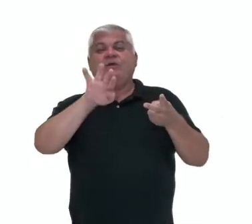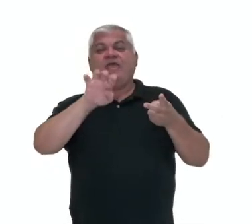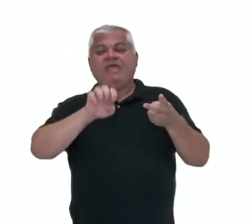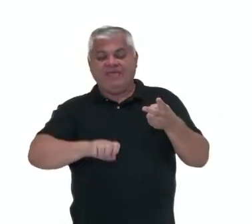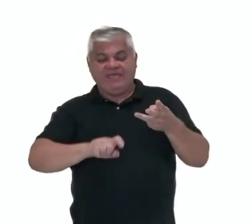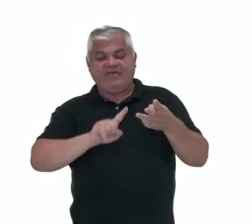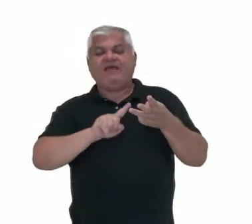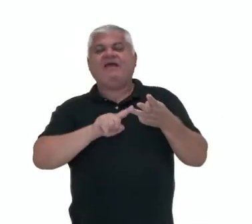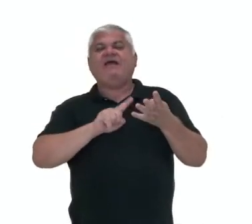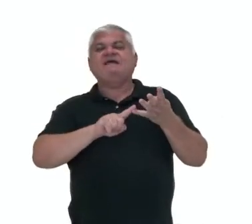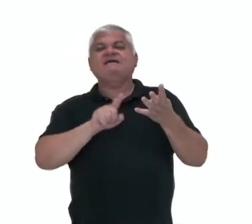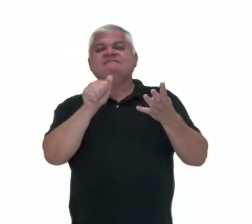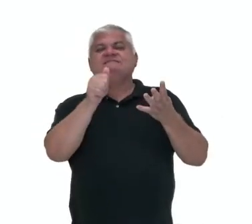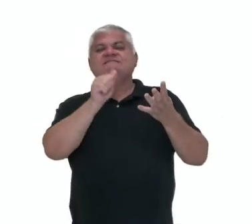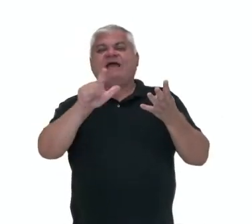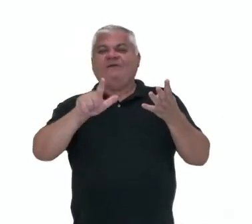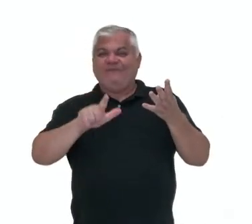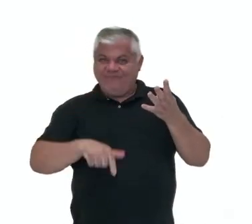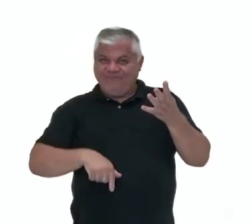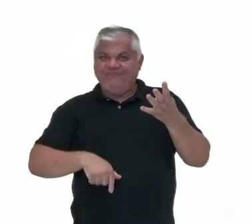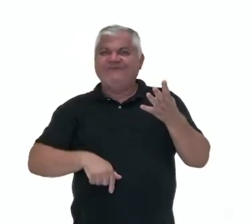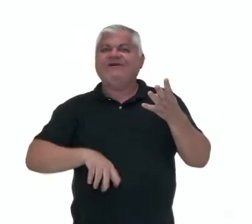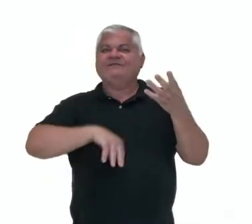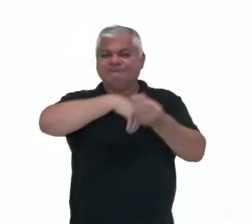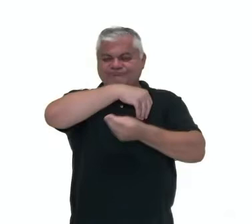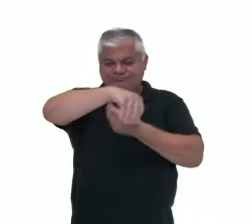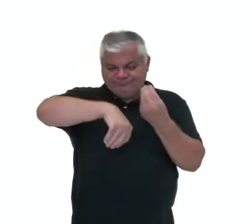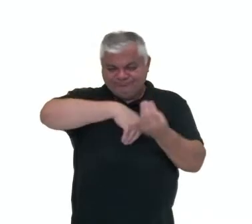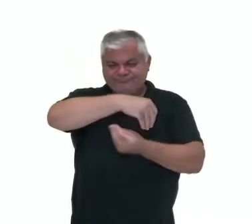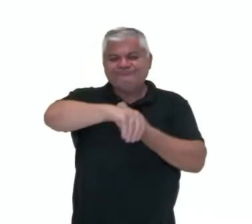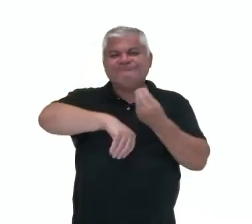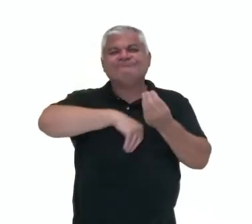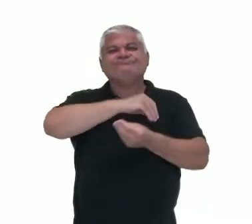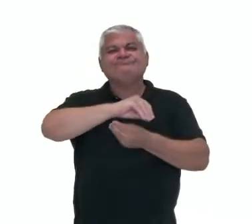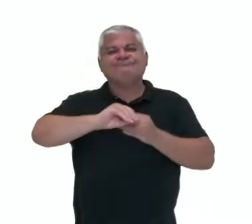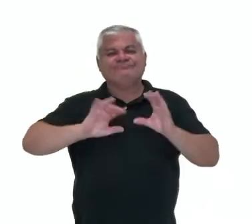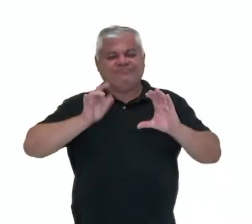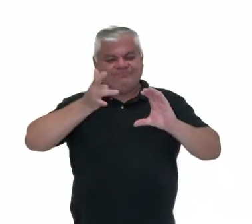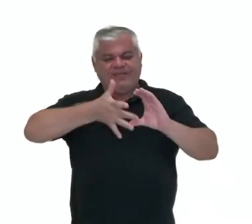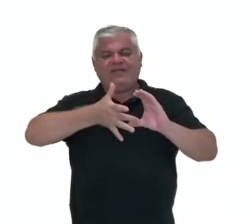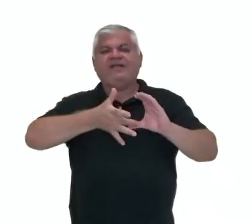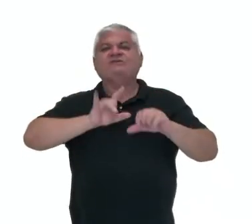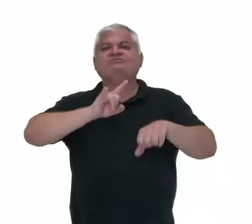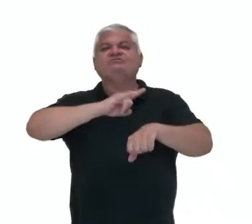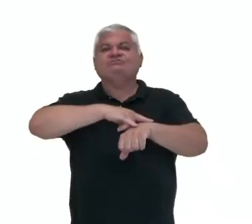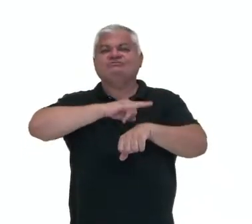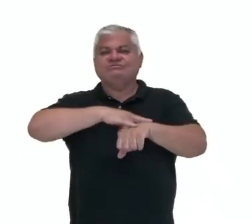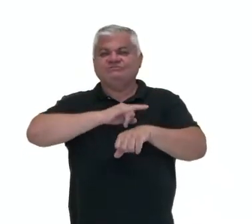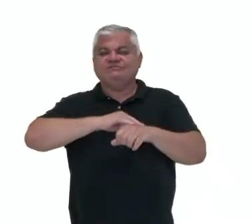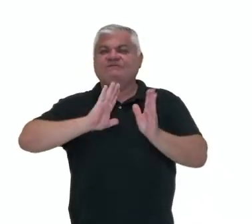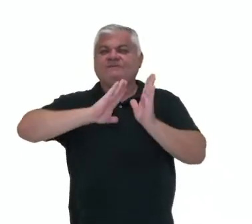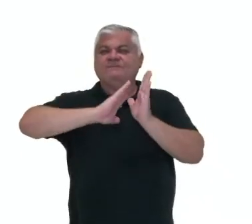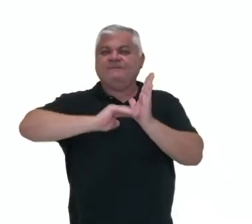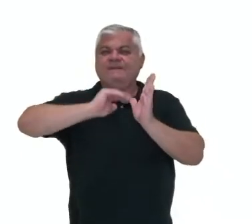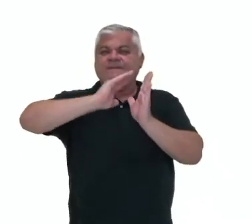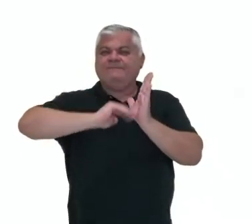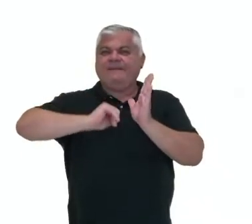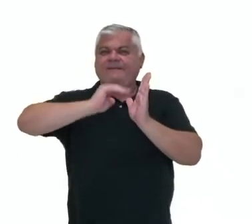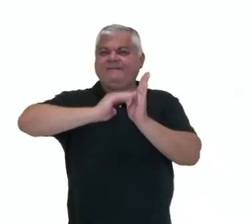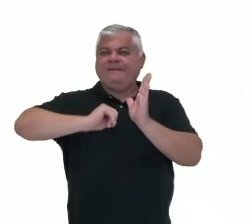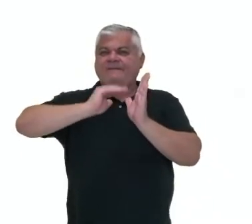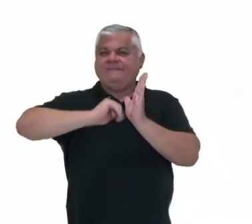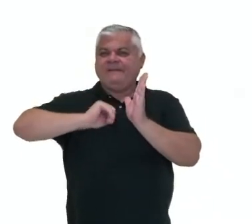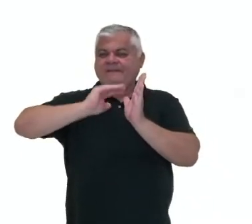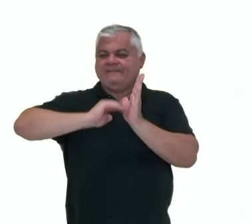ácido úrico. Exatamente, são esses os componentes, então, que o nosso rim vai filtrar